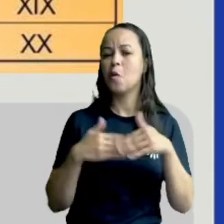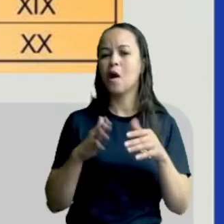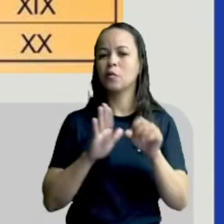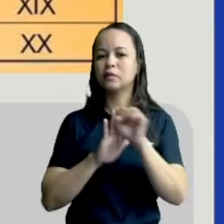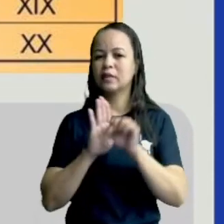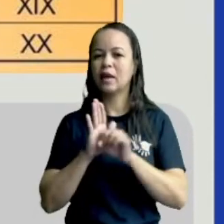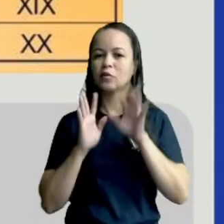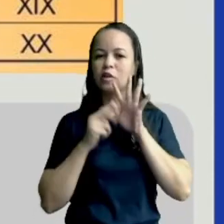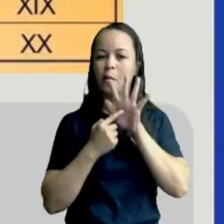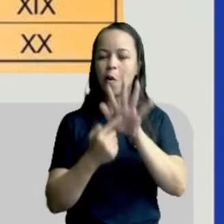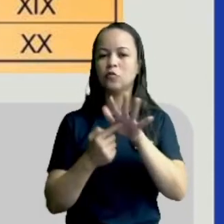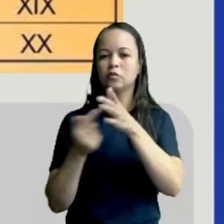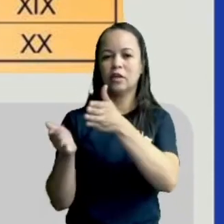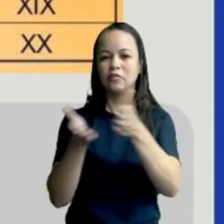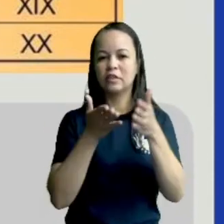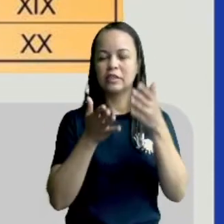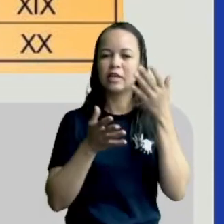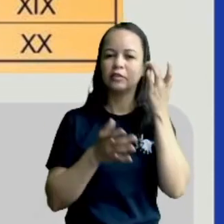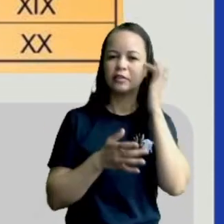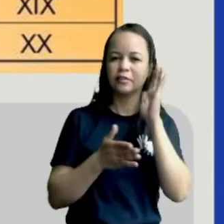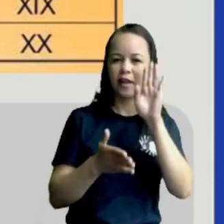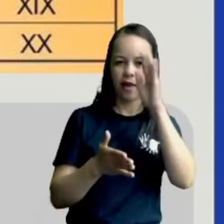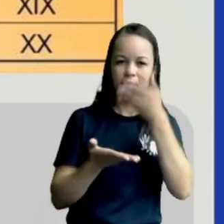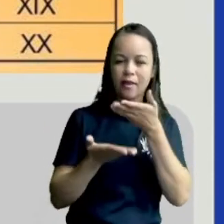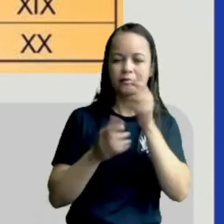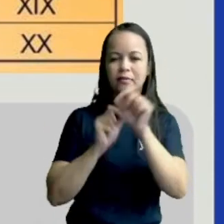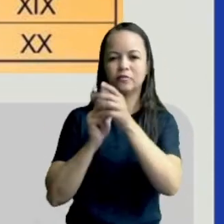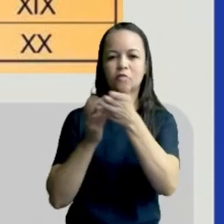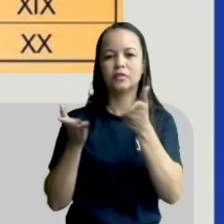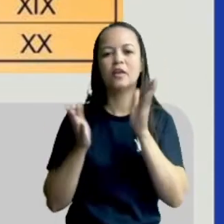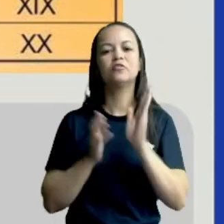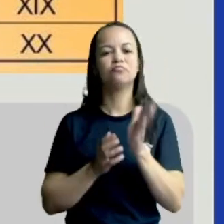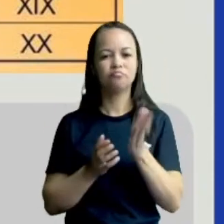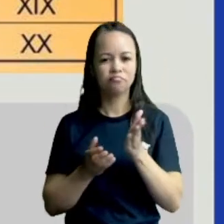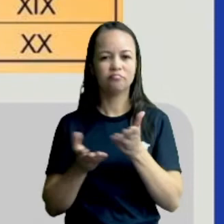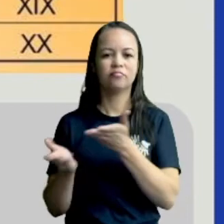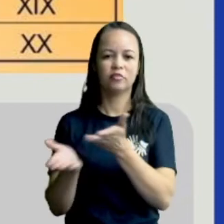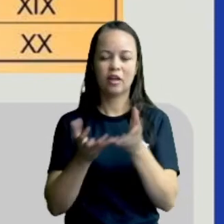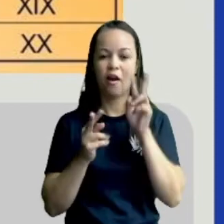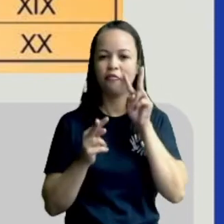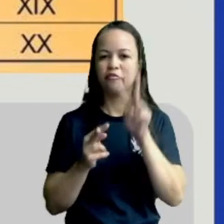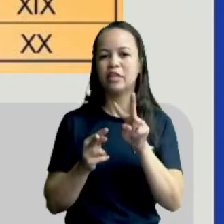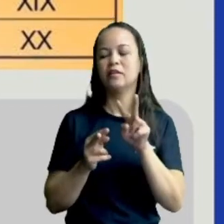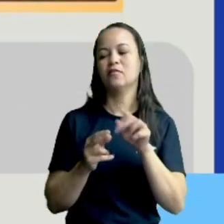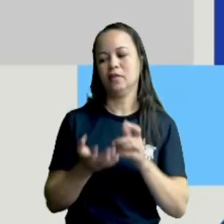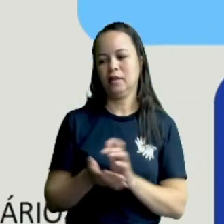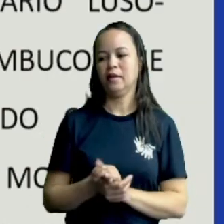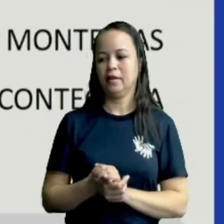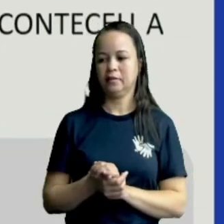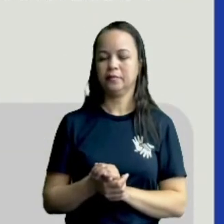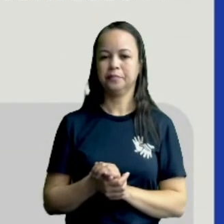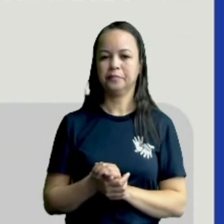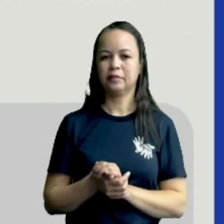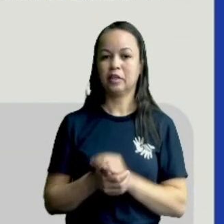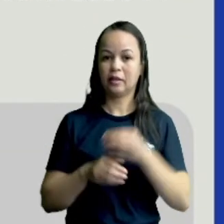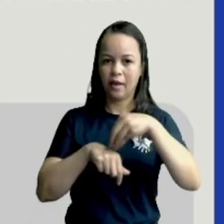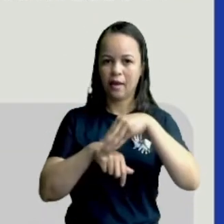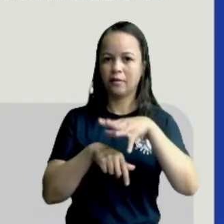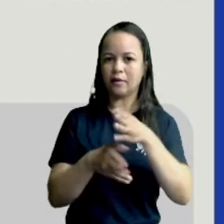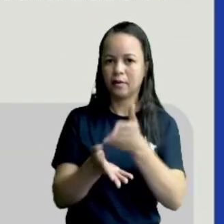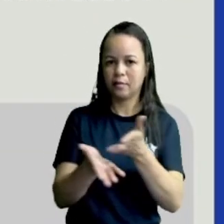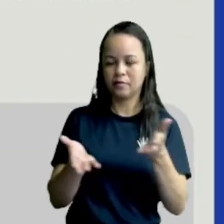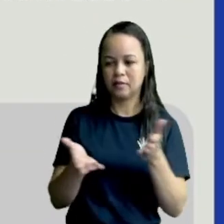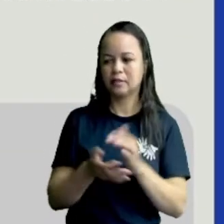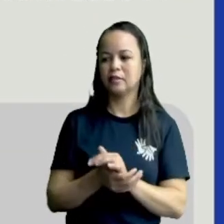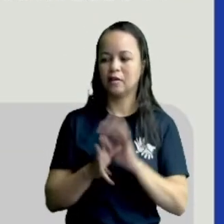unidade, tira a dezena, fica lá 1616 mais 1, Já dei a dica, que a gente já vai para a